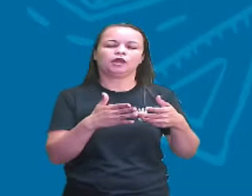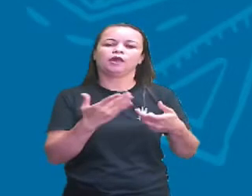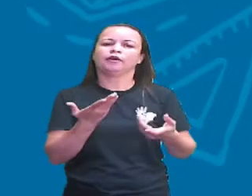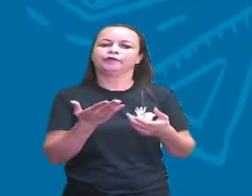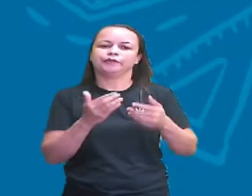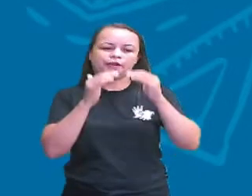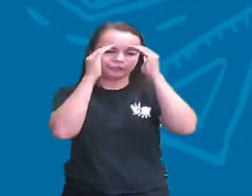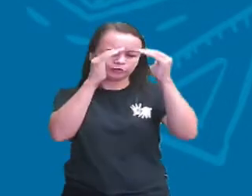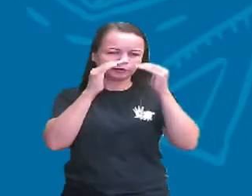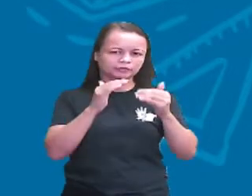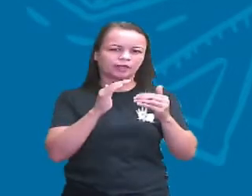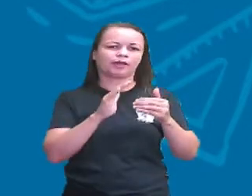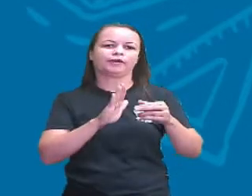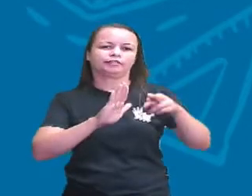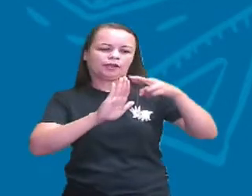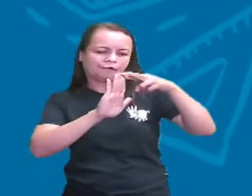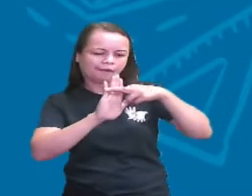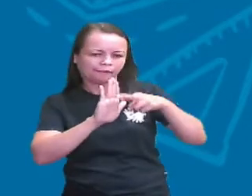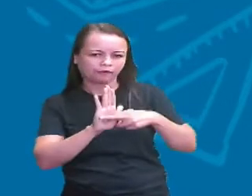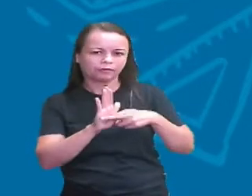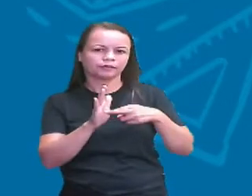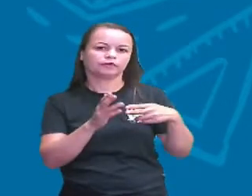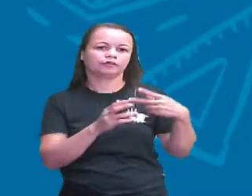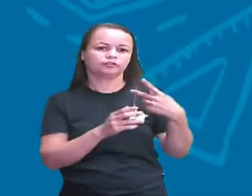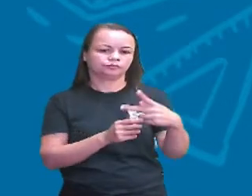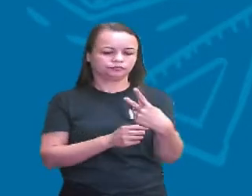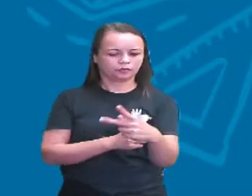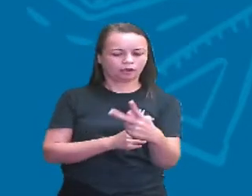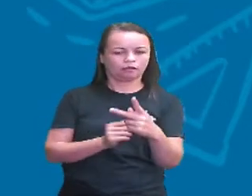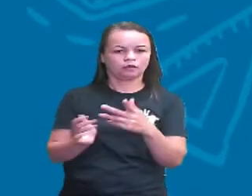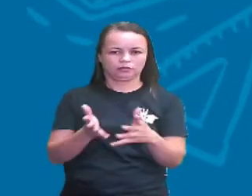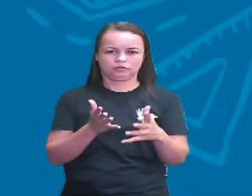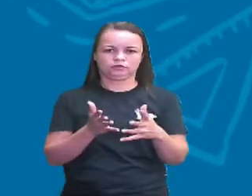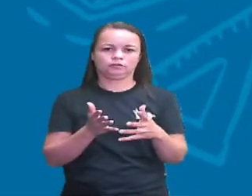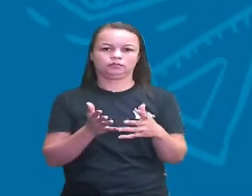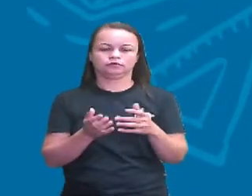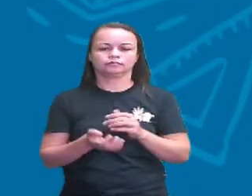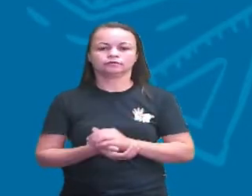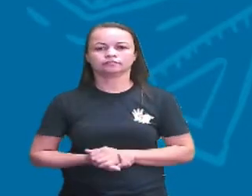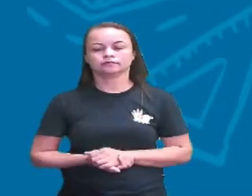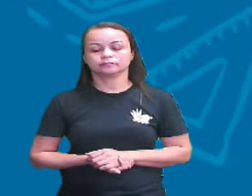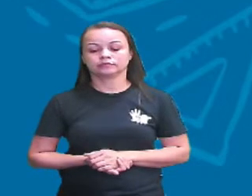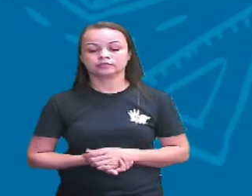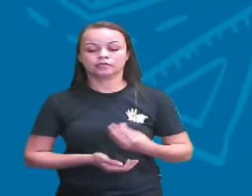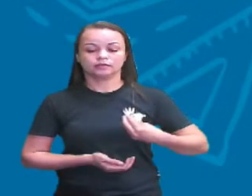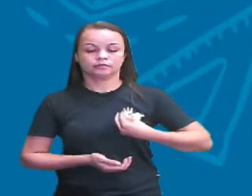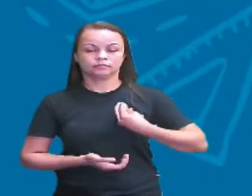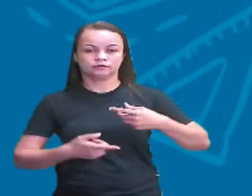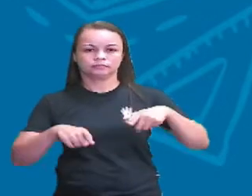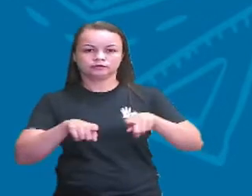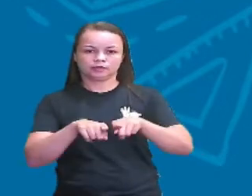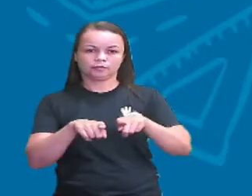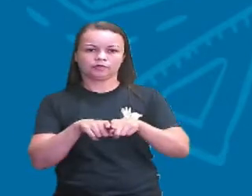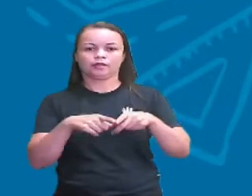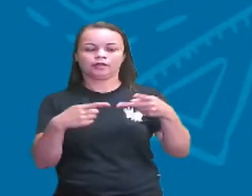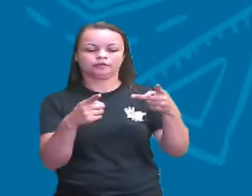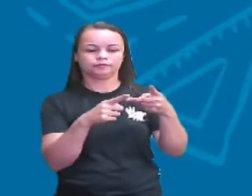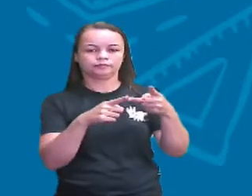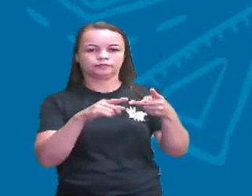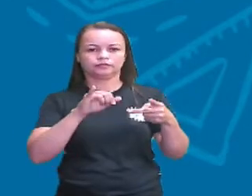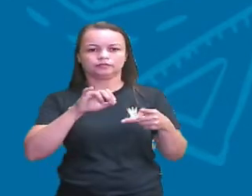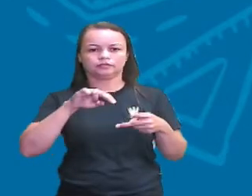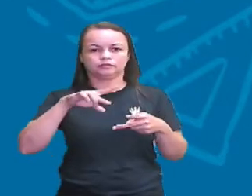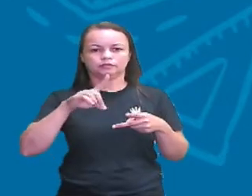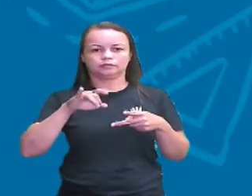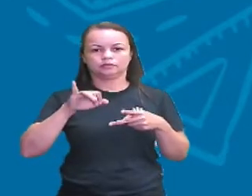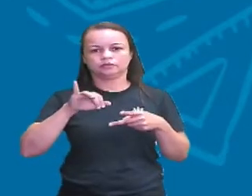que eles impunham. Essa é a forma direta de dominação. Existia também a forma indireta,